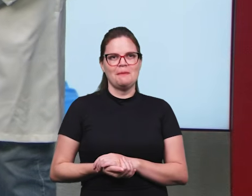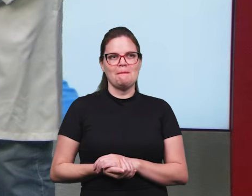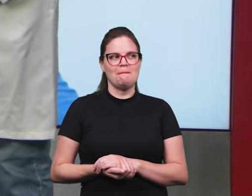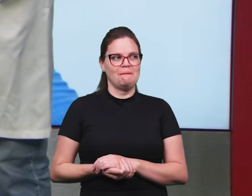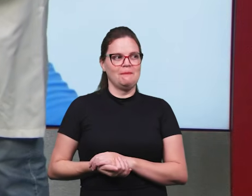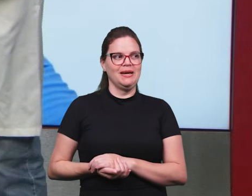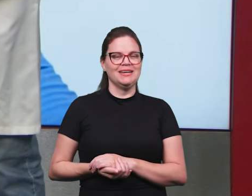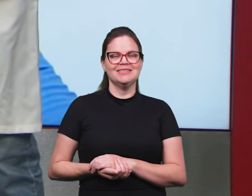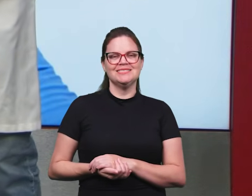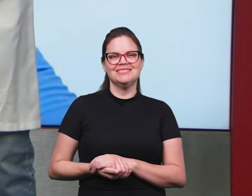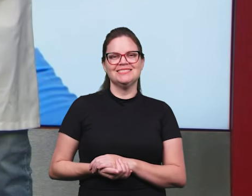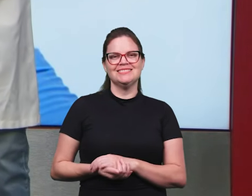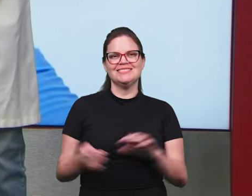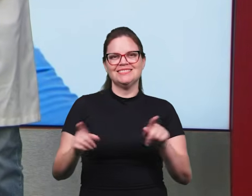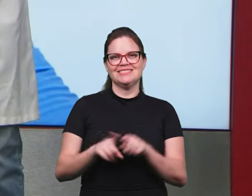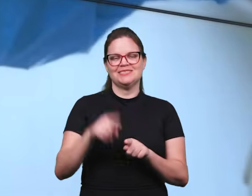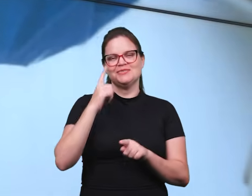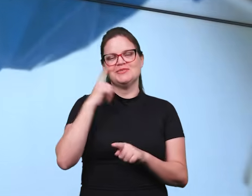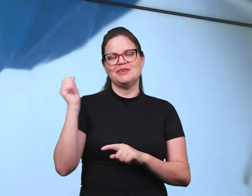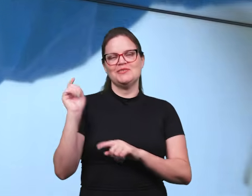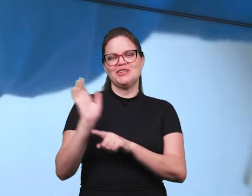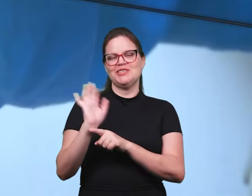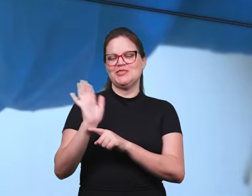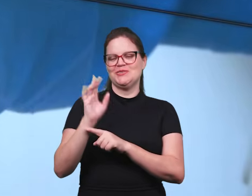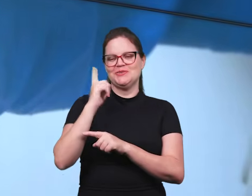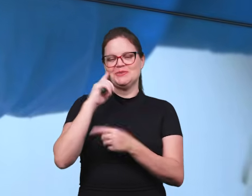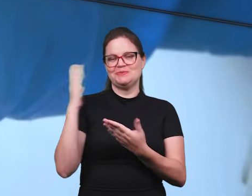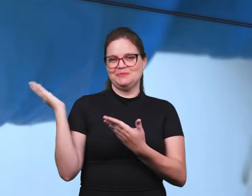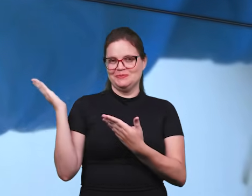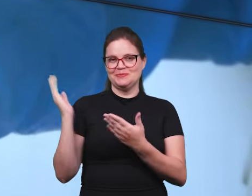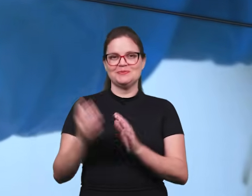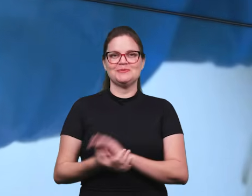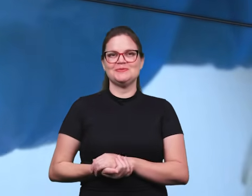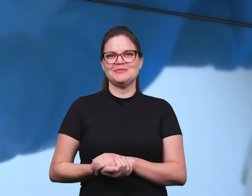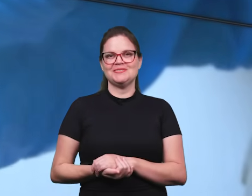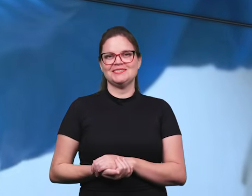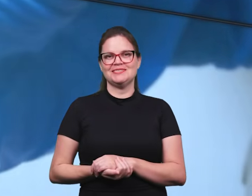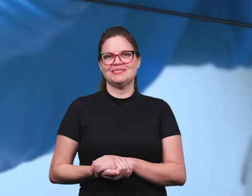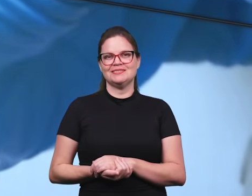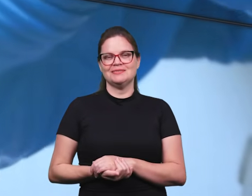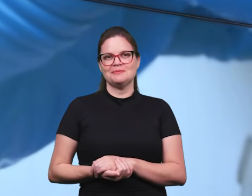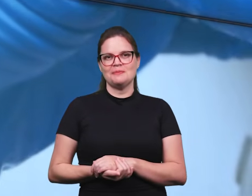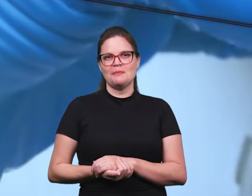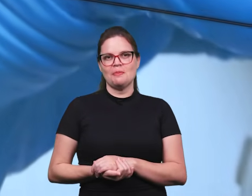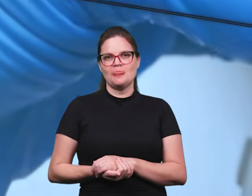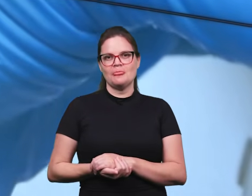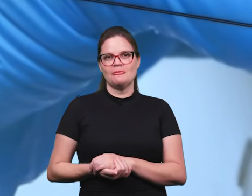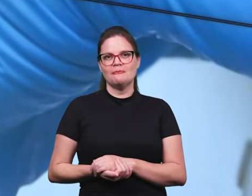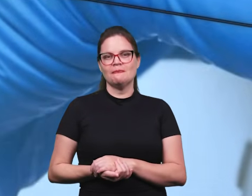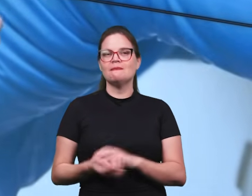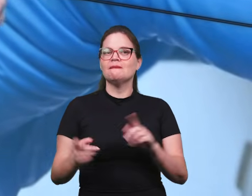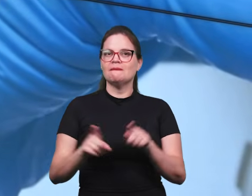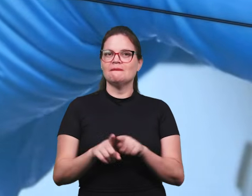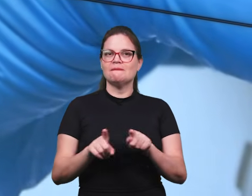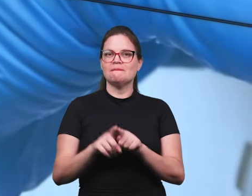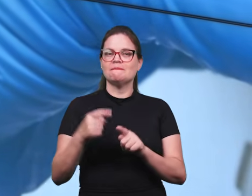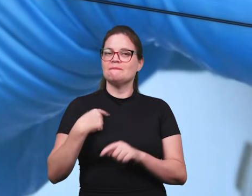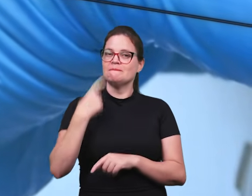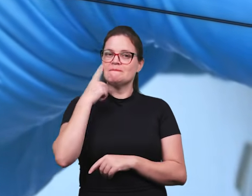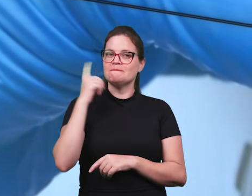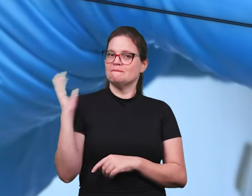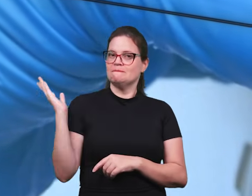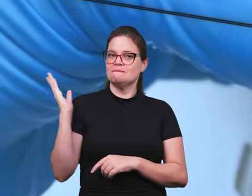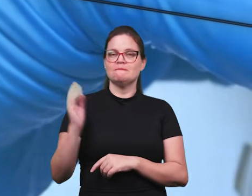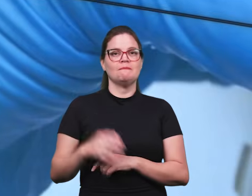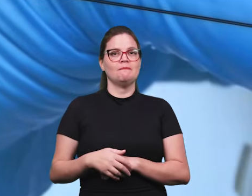A gente se preocupou em colocar aqui vídeos, né, que fosse de domínio público e que também nós estamos aqui mostrando